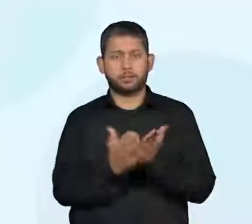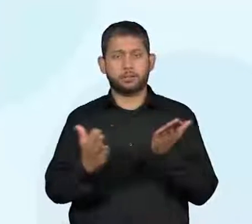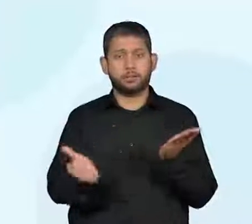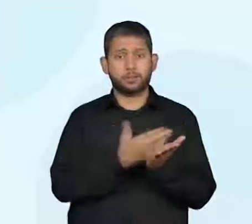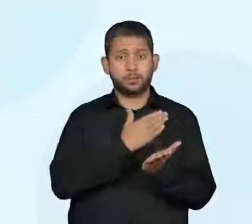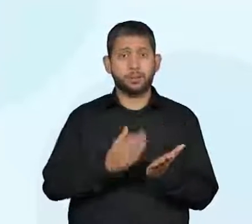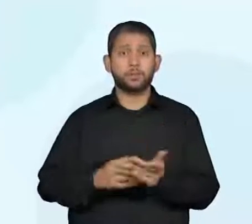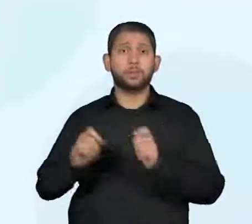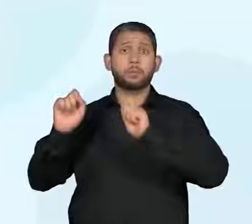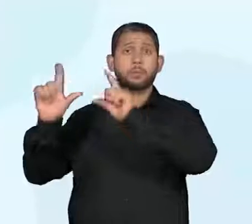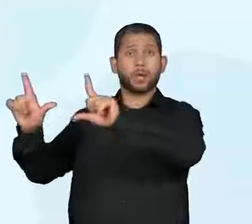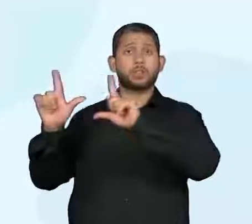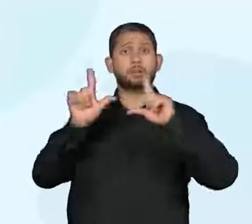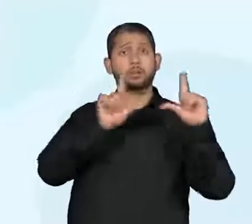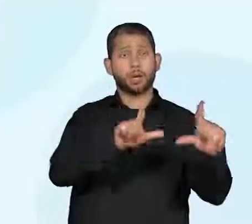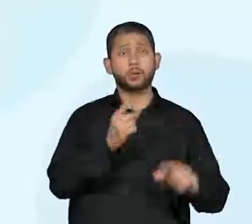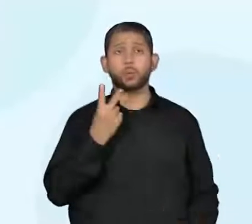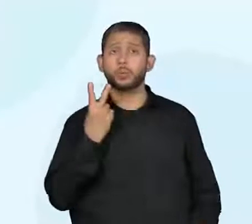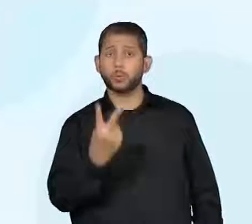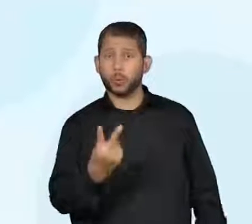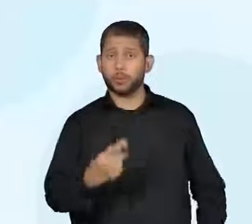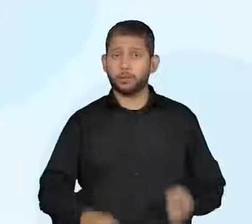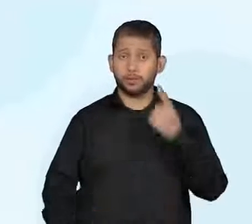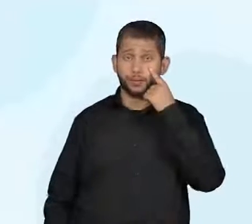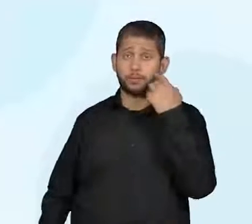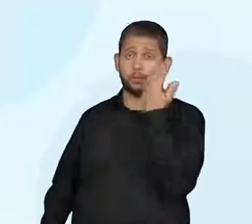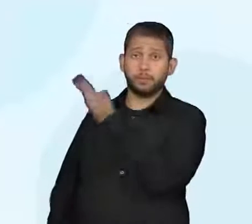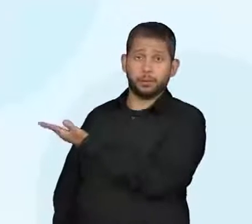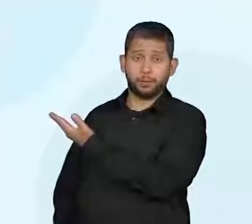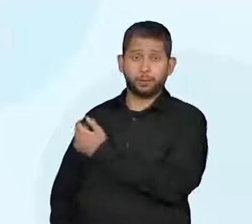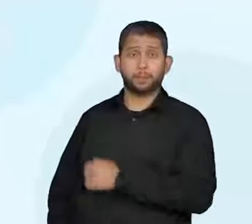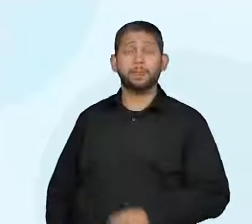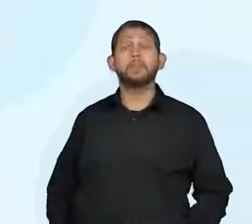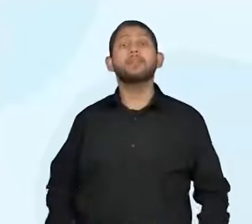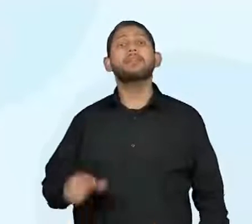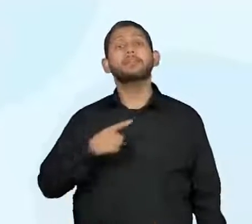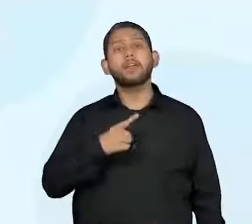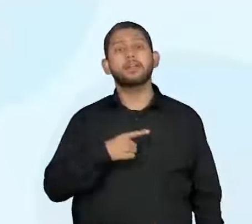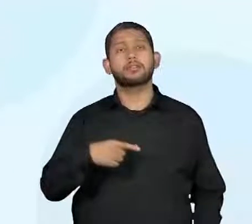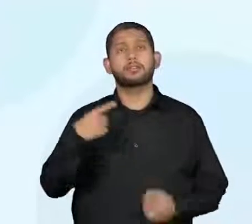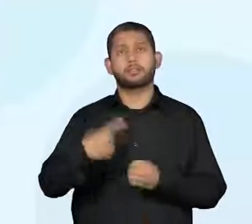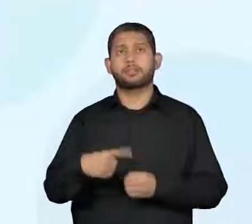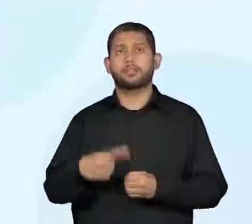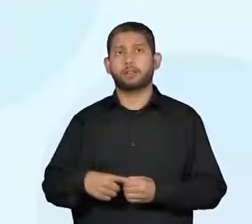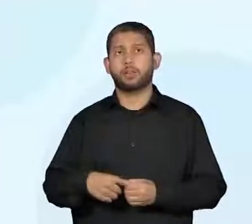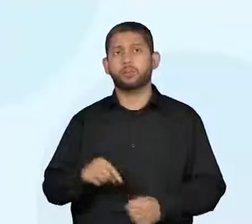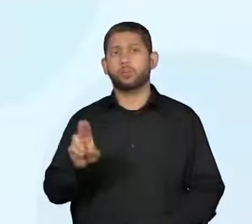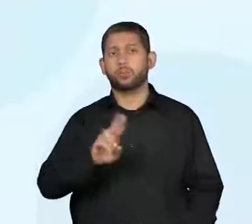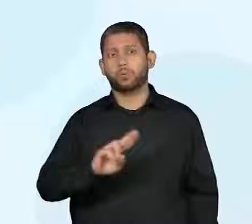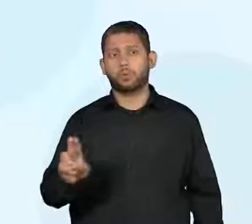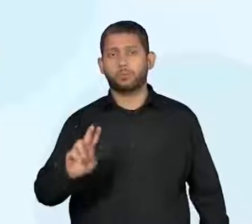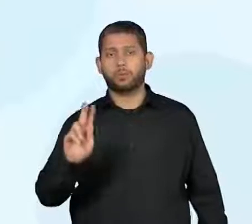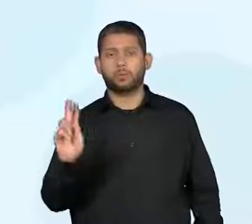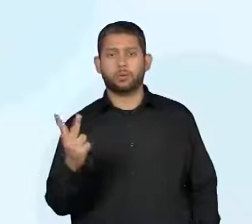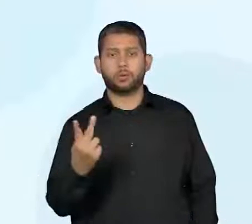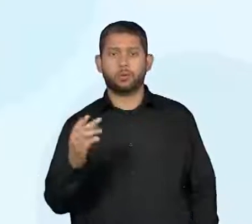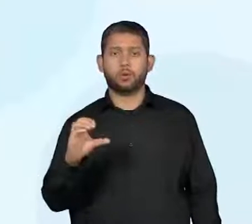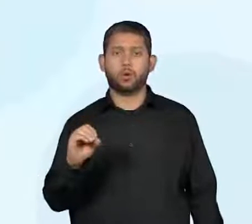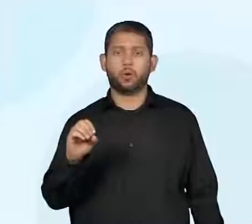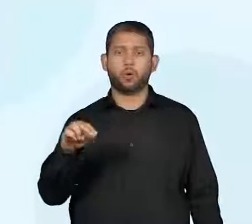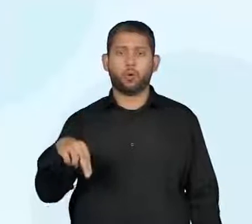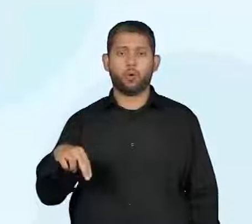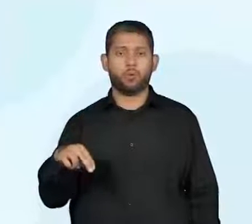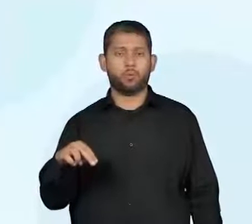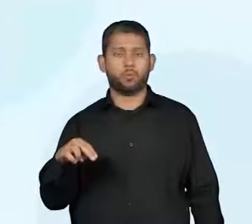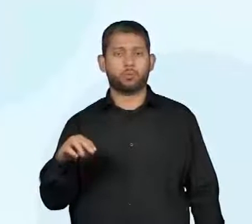duas imagens a serem observadas. São imagens de Hong Kong, inclusive, não é? E aí estão elas. Olha, o que a gente tem que